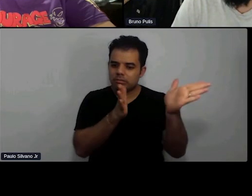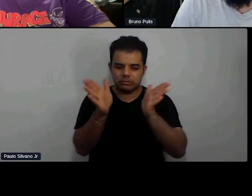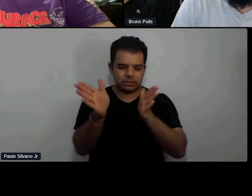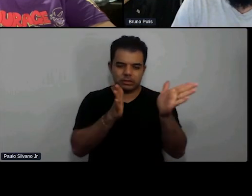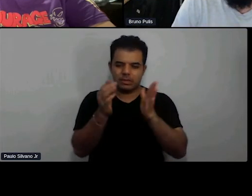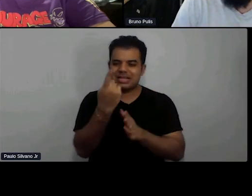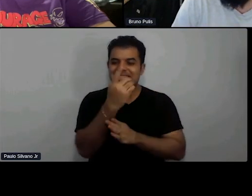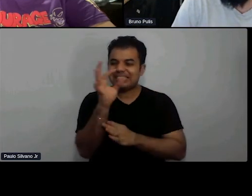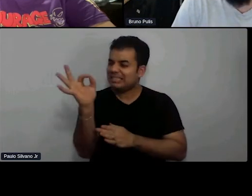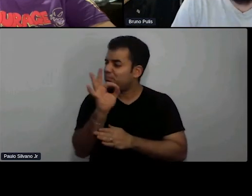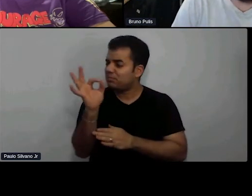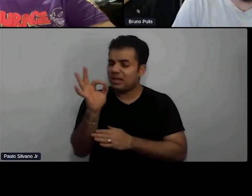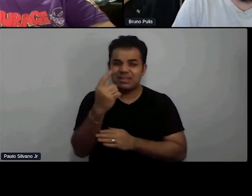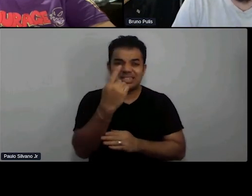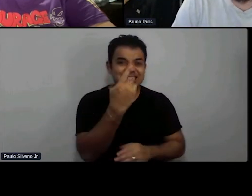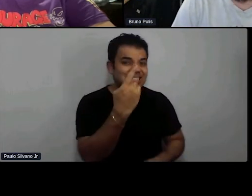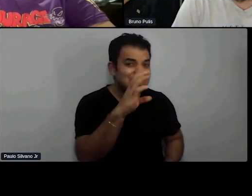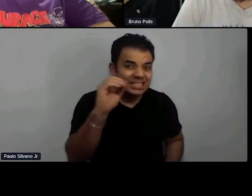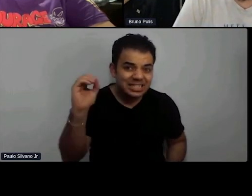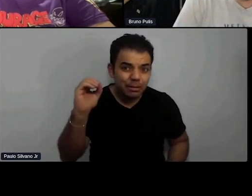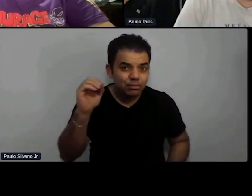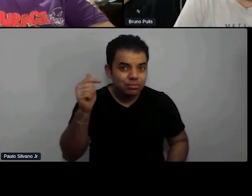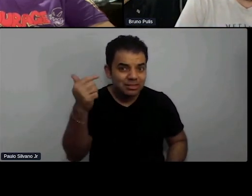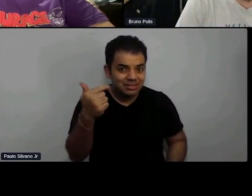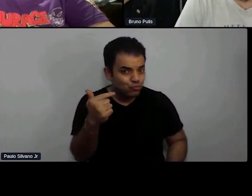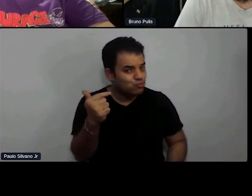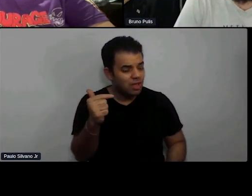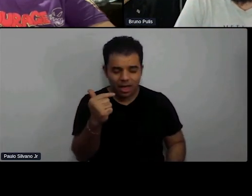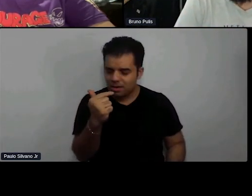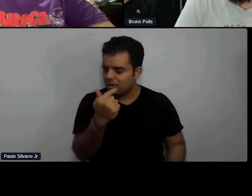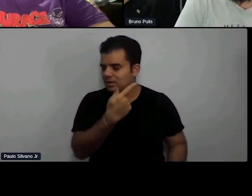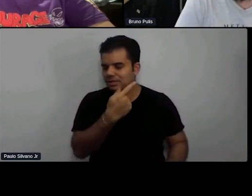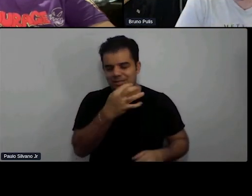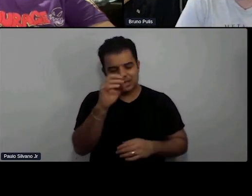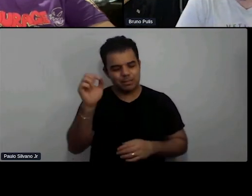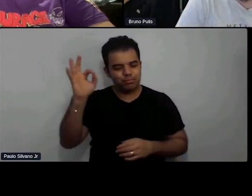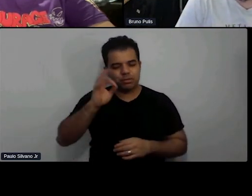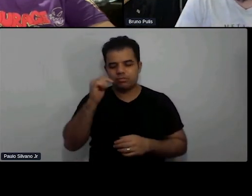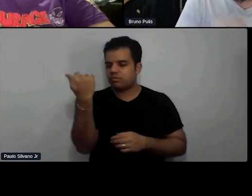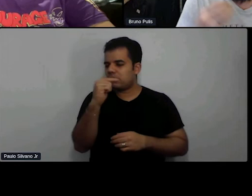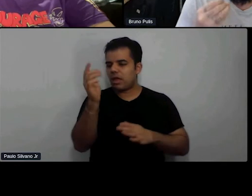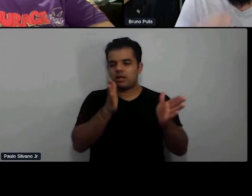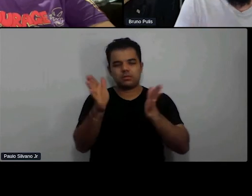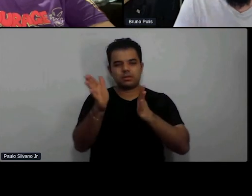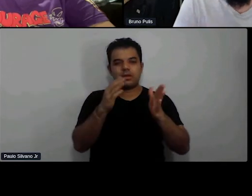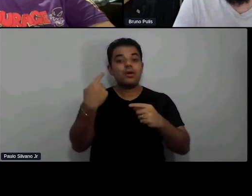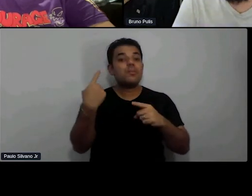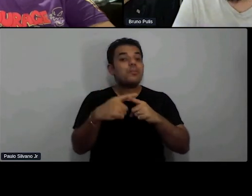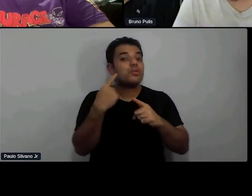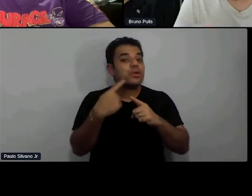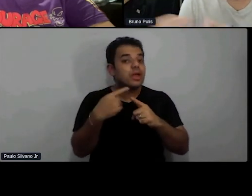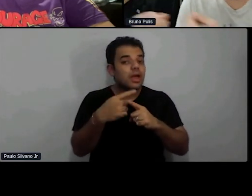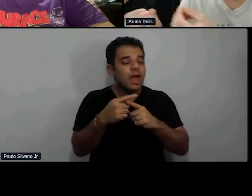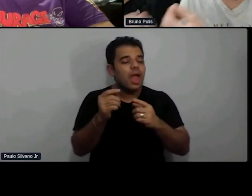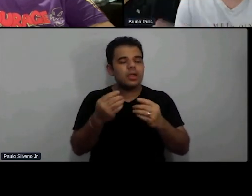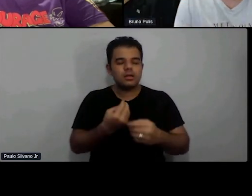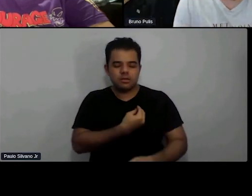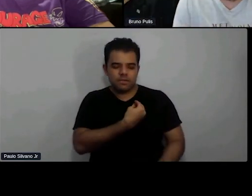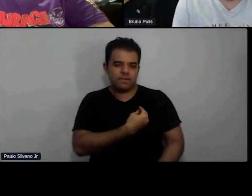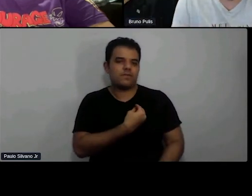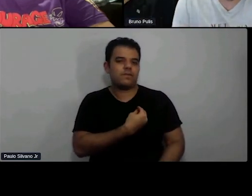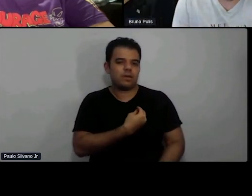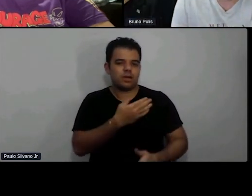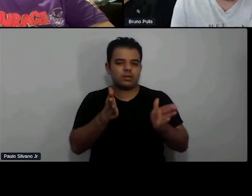100% acessível, não existe aplicativo 100% acessível, porque a acessibilidade é uma coisa viva, nós estamos tratando